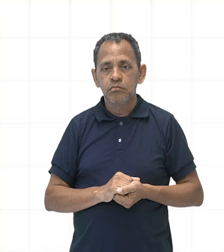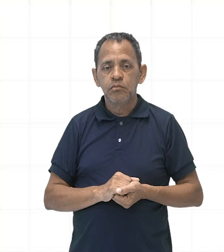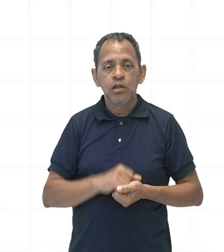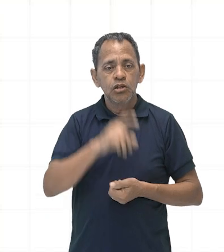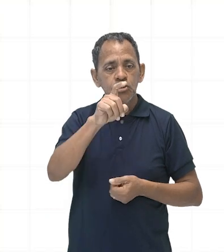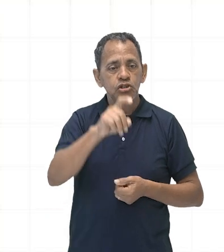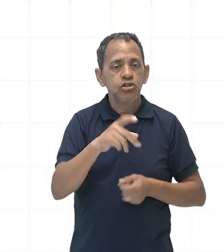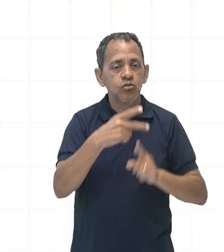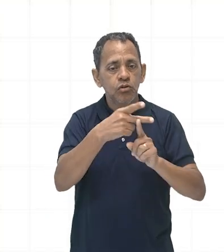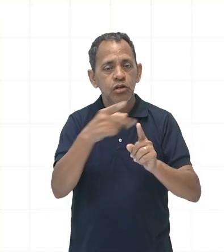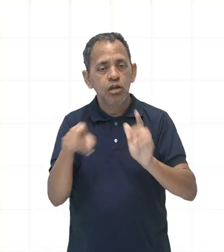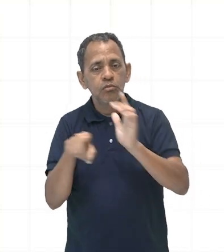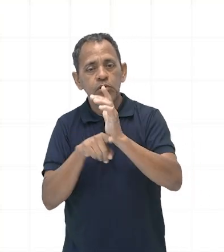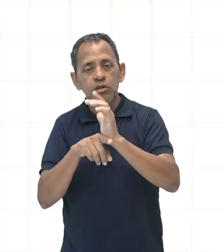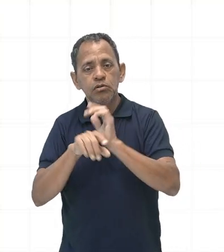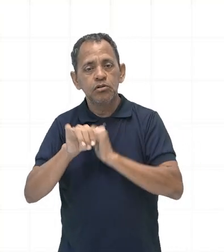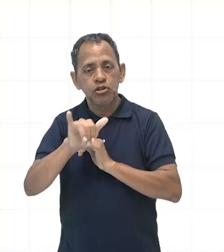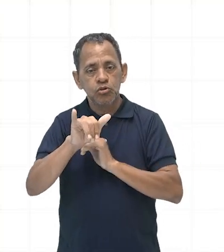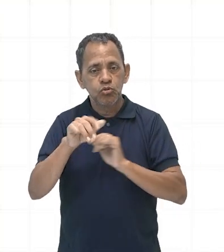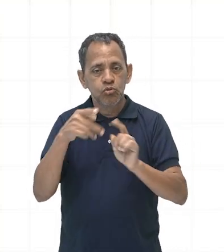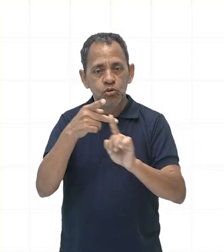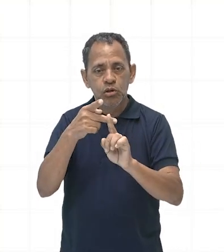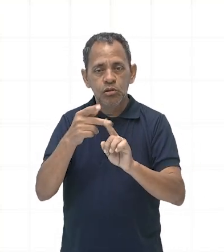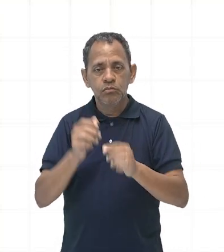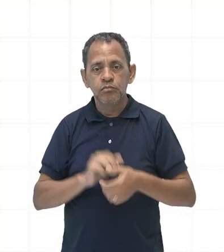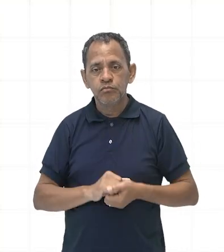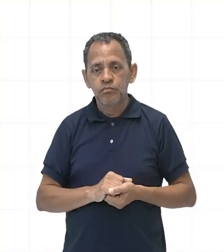x² menos y ao quadrado